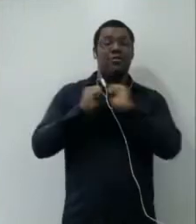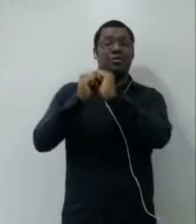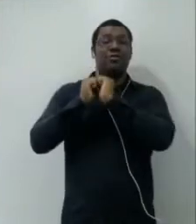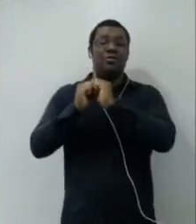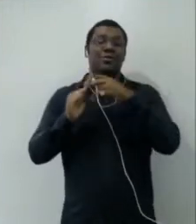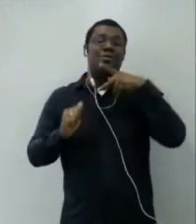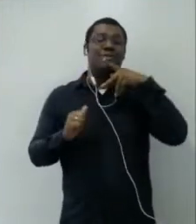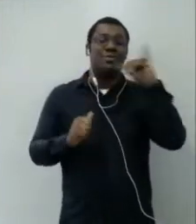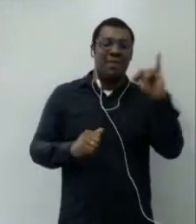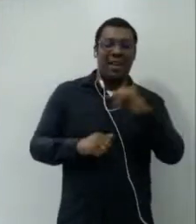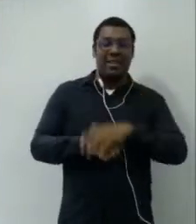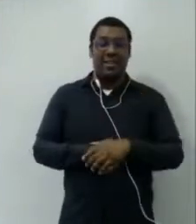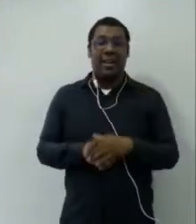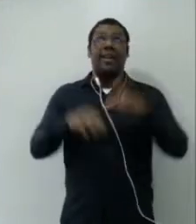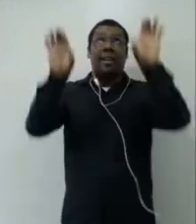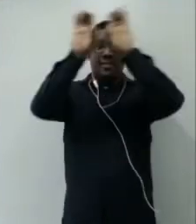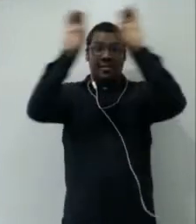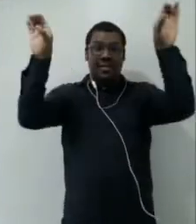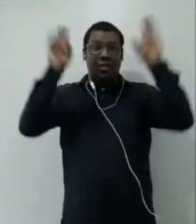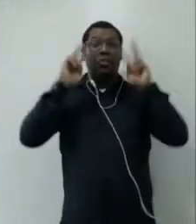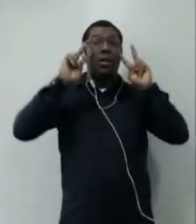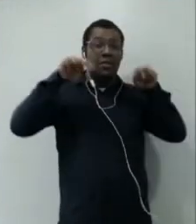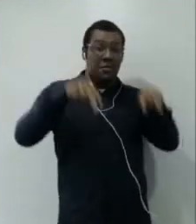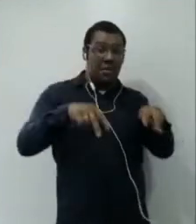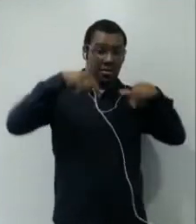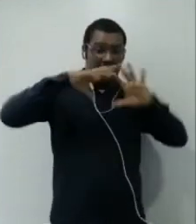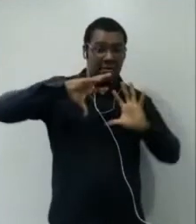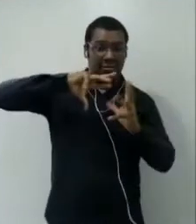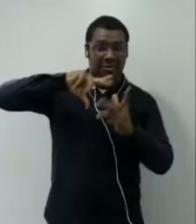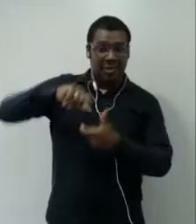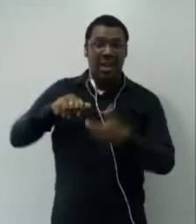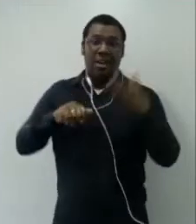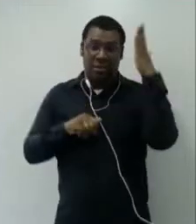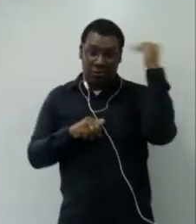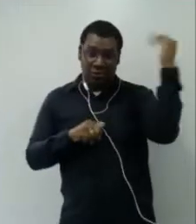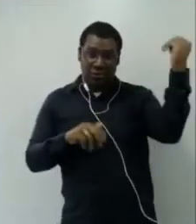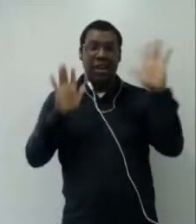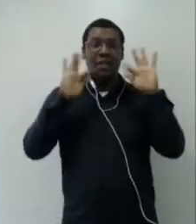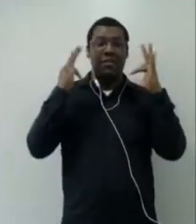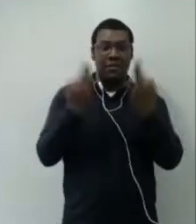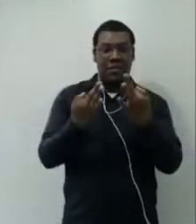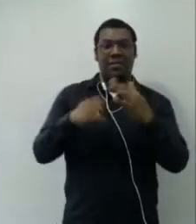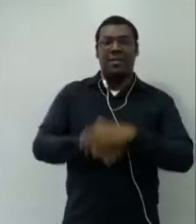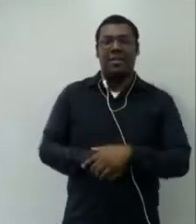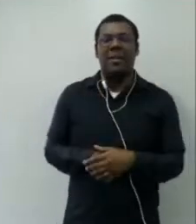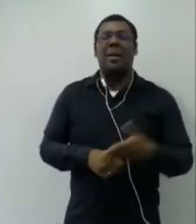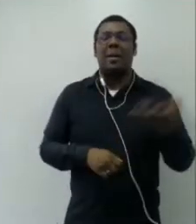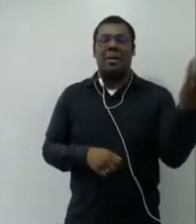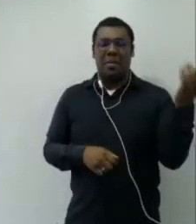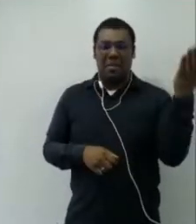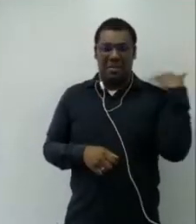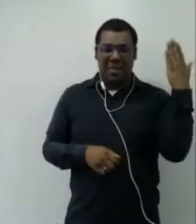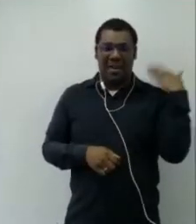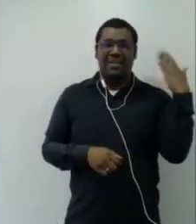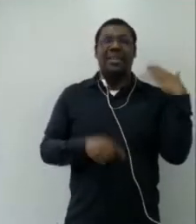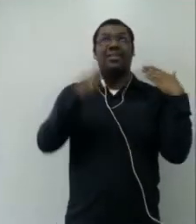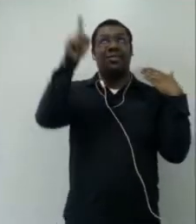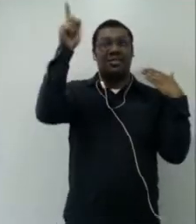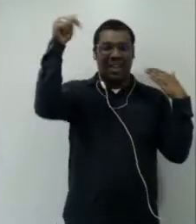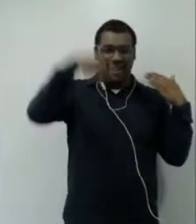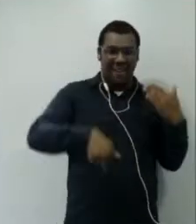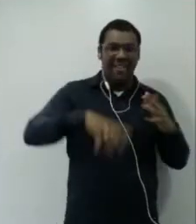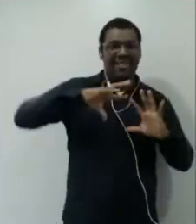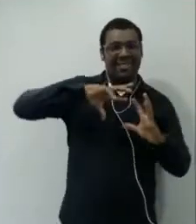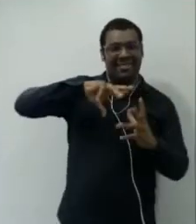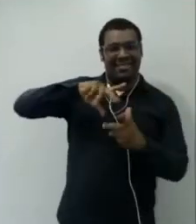família, porque aqui, na sua passagem terrena, você foi radiante